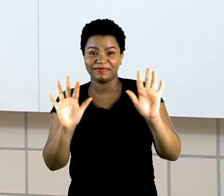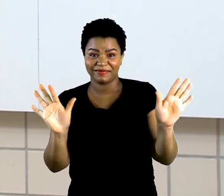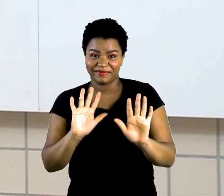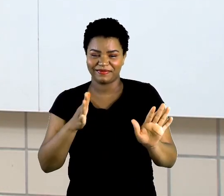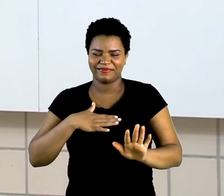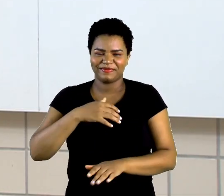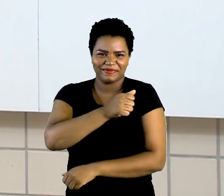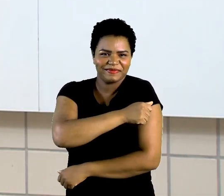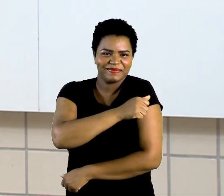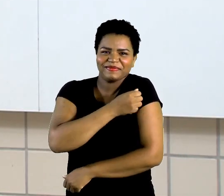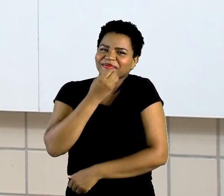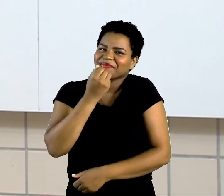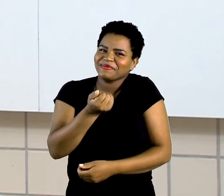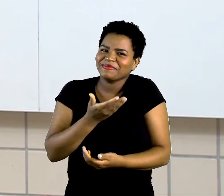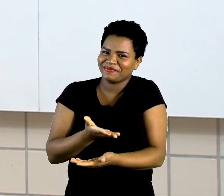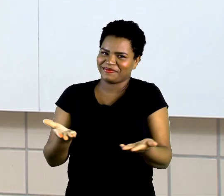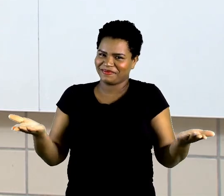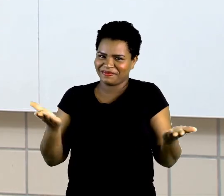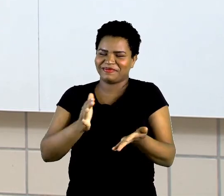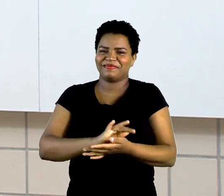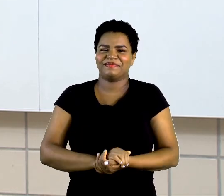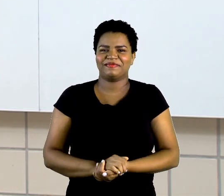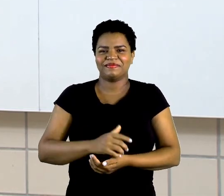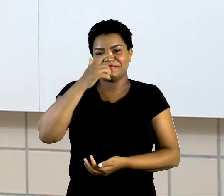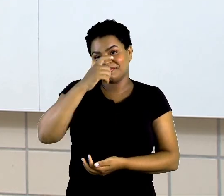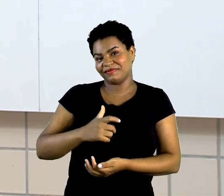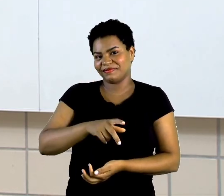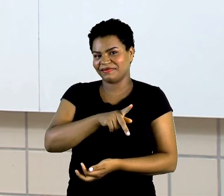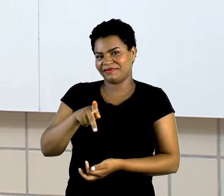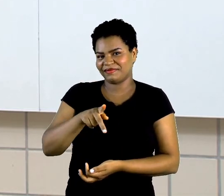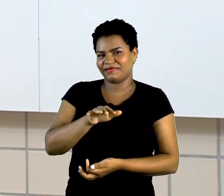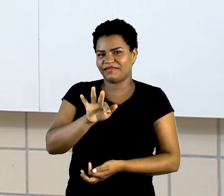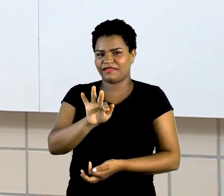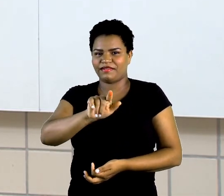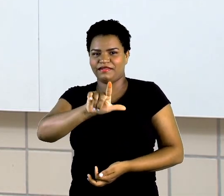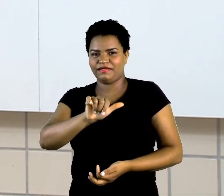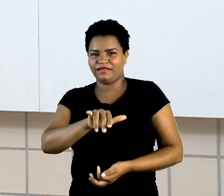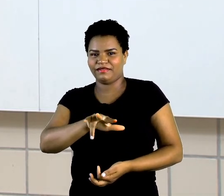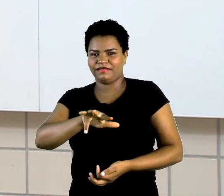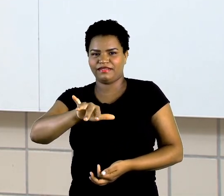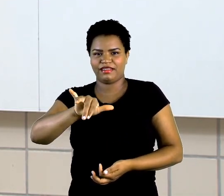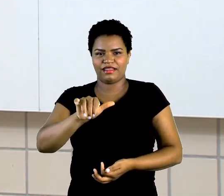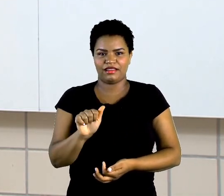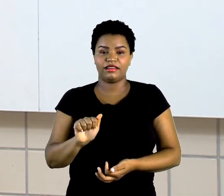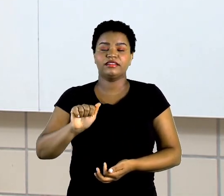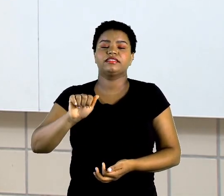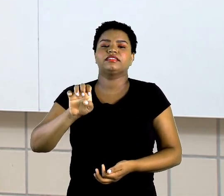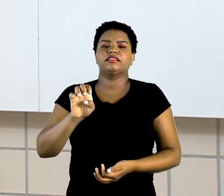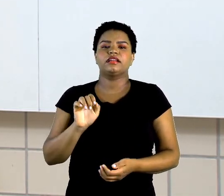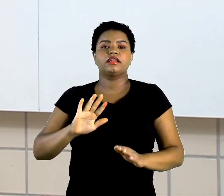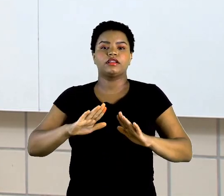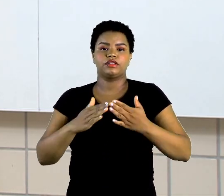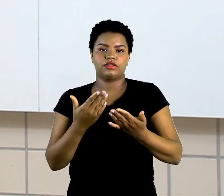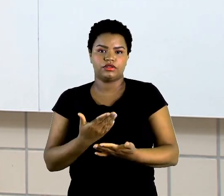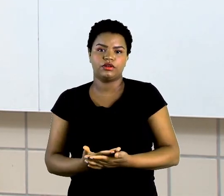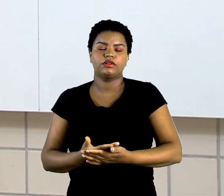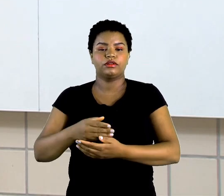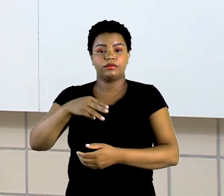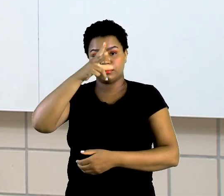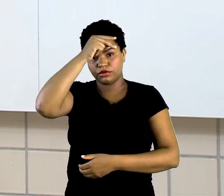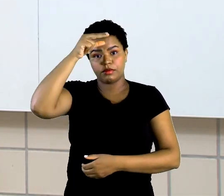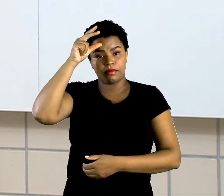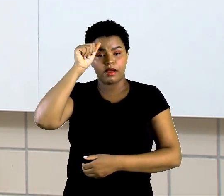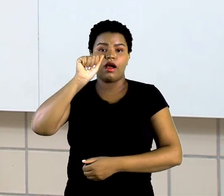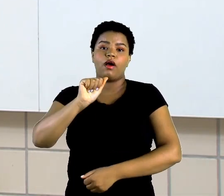meus alunos, tudo bem com vocês? Eu sou a professora Flaviane da Escola Municipal Aurélio Buarque de Holanda e